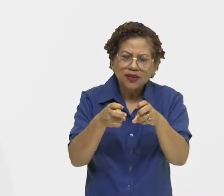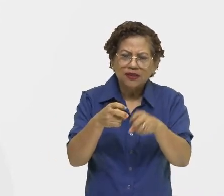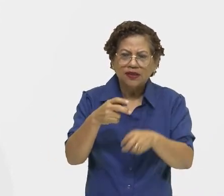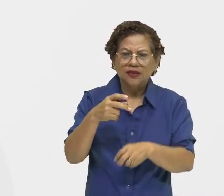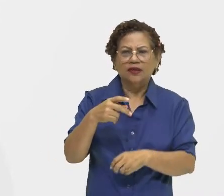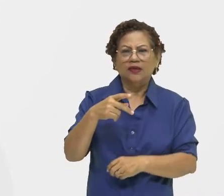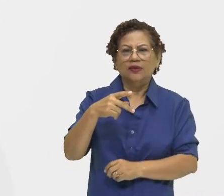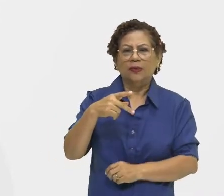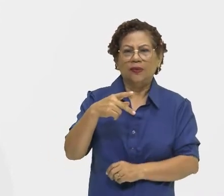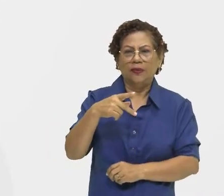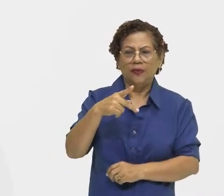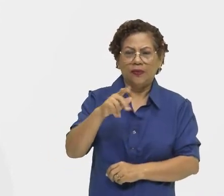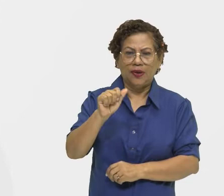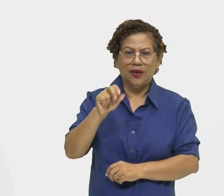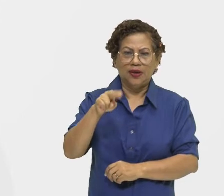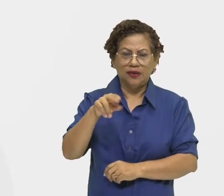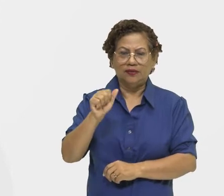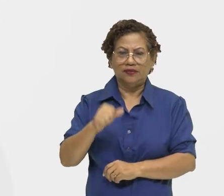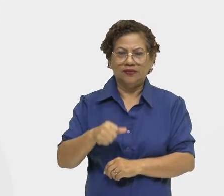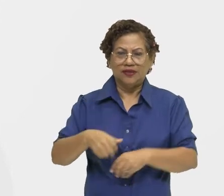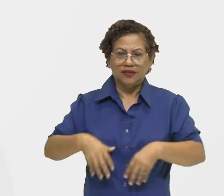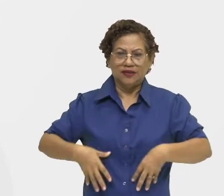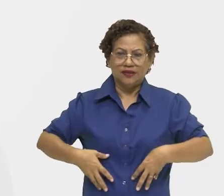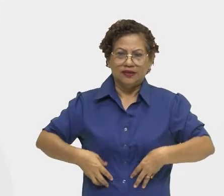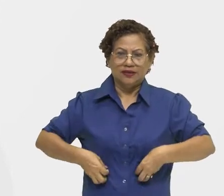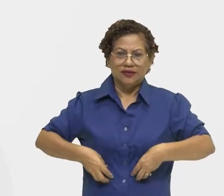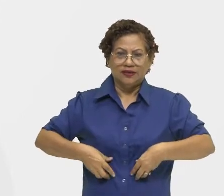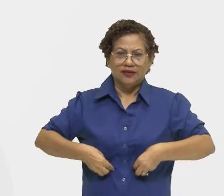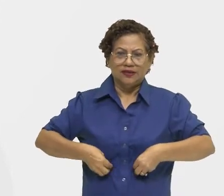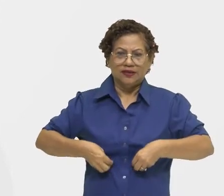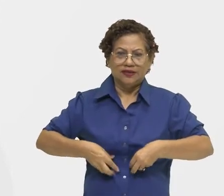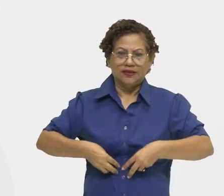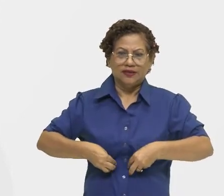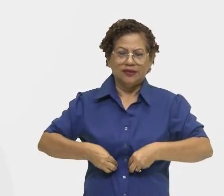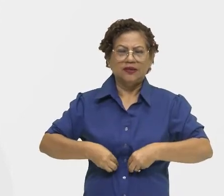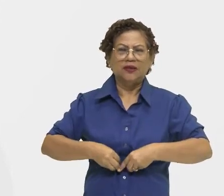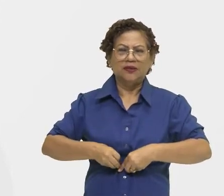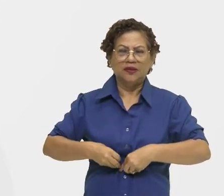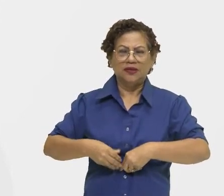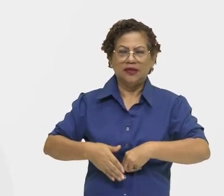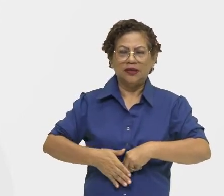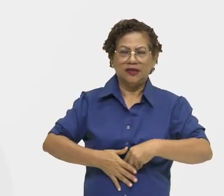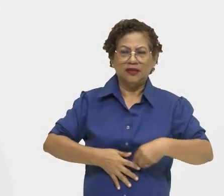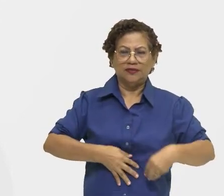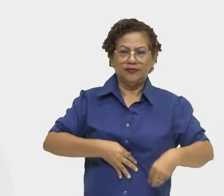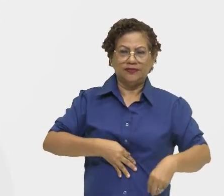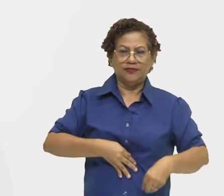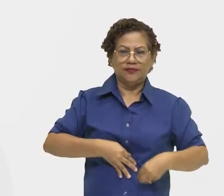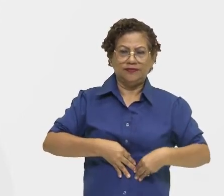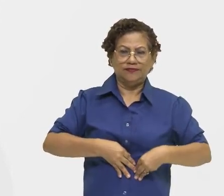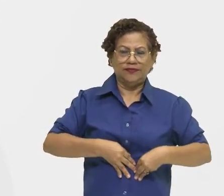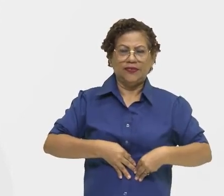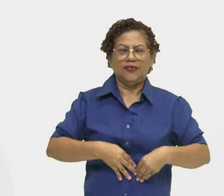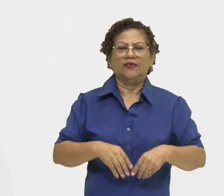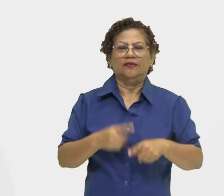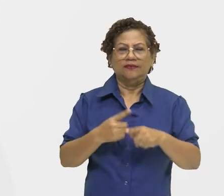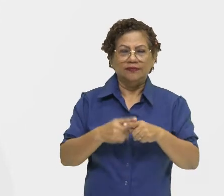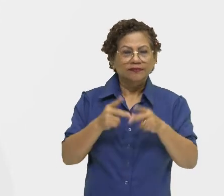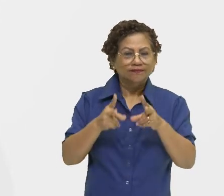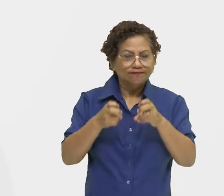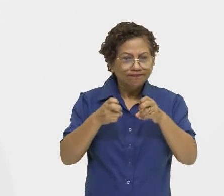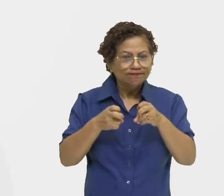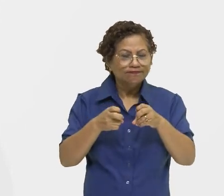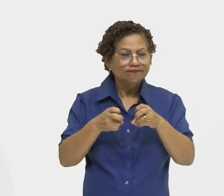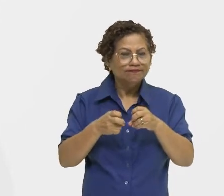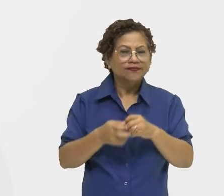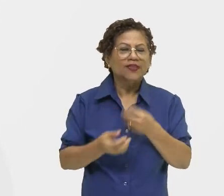Porque ele está engelhadinho. Esse engelhado é justamente o drapejamento.